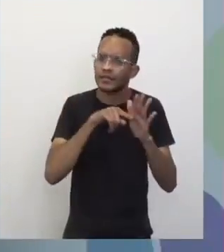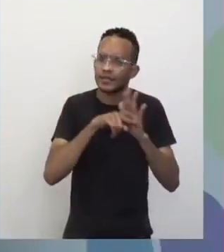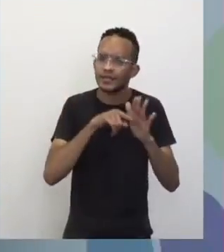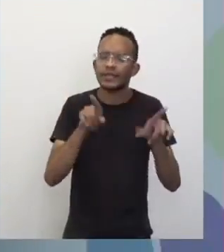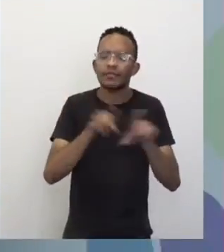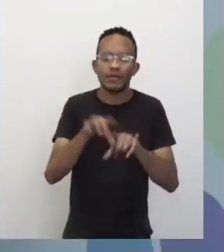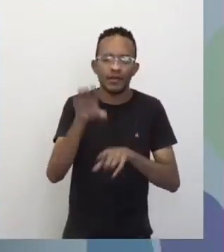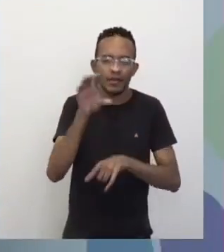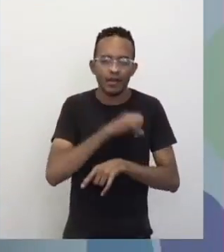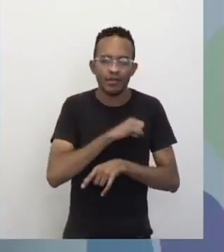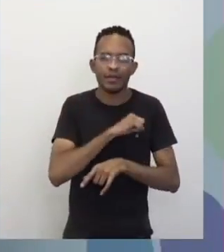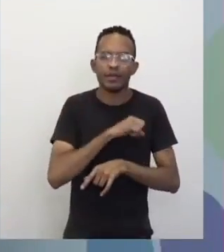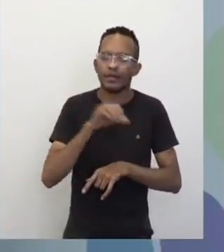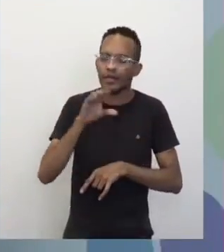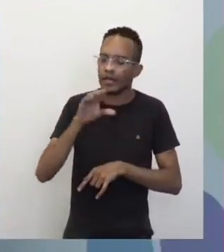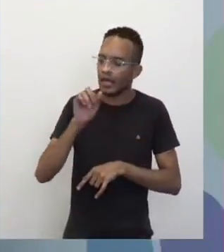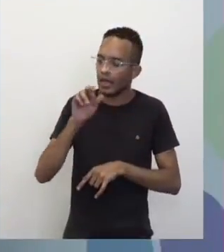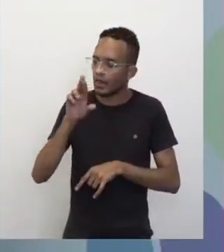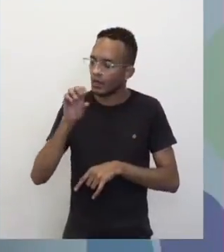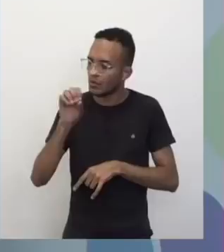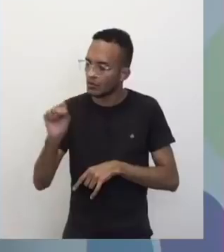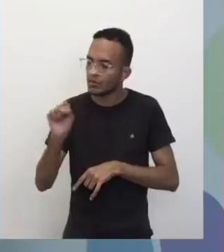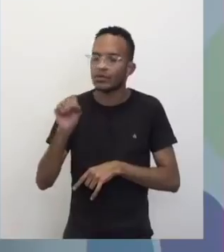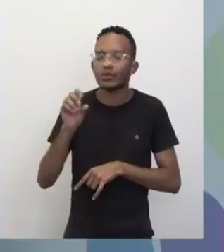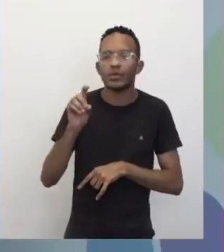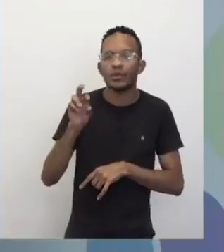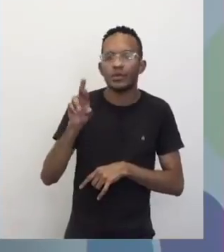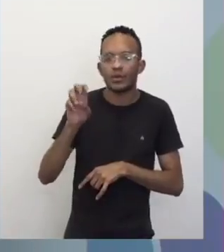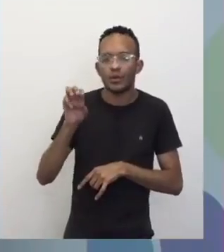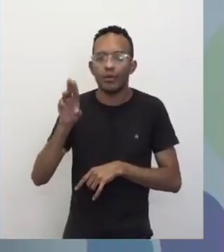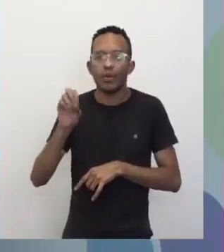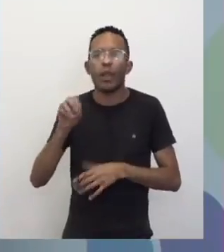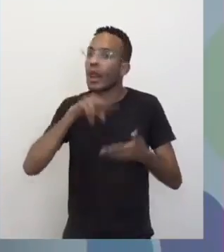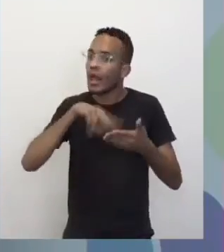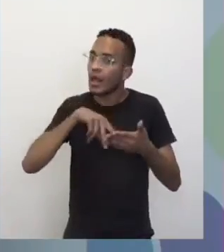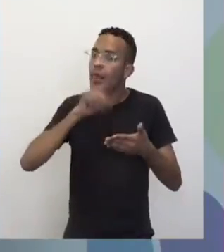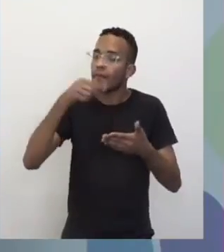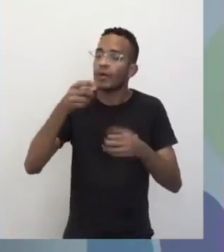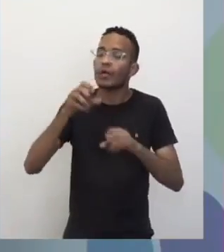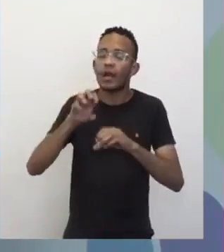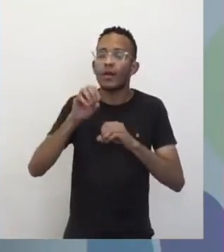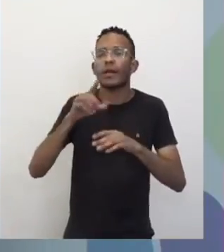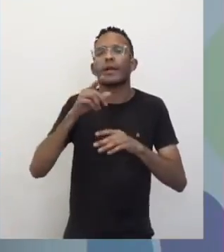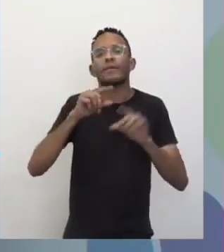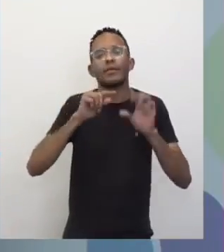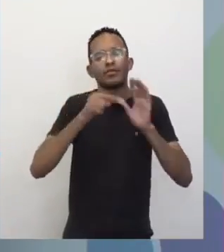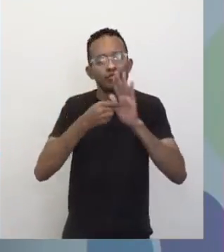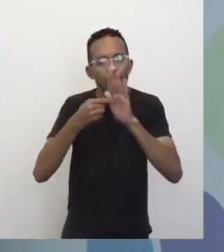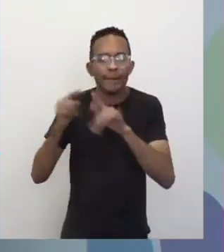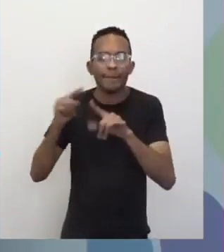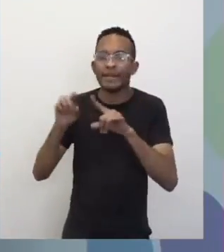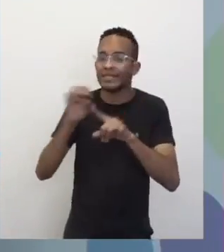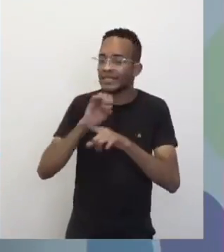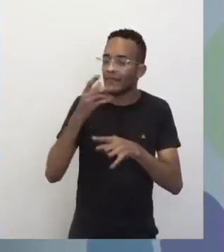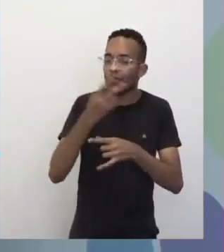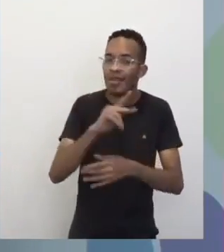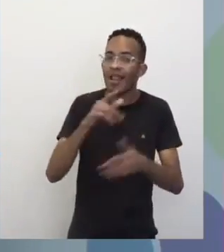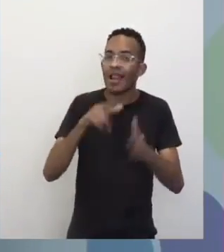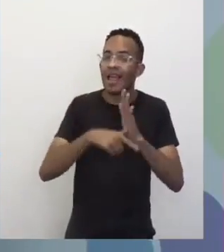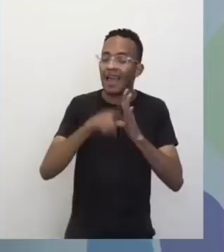Amar, do Carlos Drummond de Andrade, na próxima aula, leiam, vai ser bem bacana. Aqui a gente vai dar alguns trechinhos, mas se você trouxer a leitura de